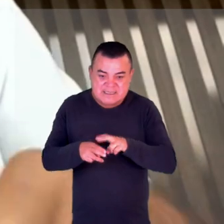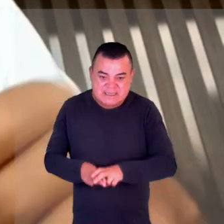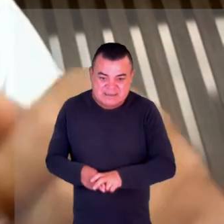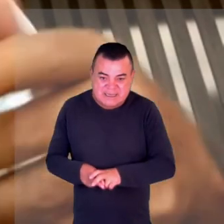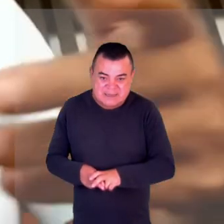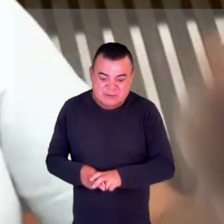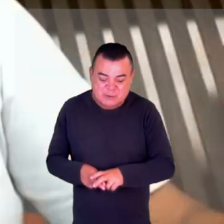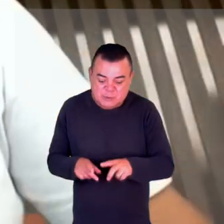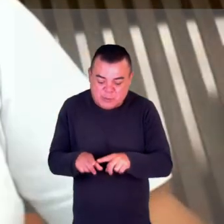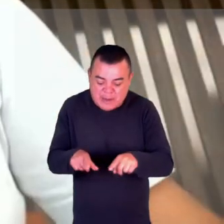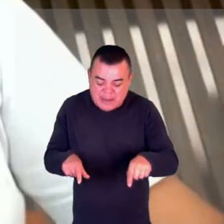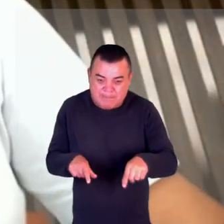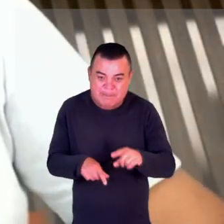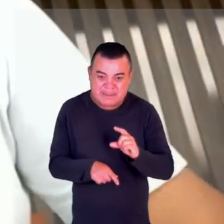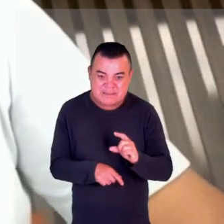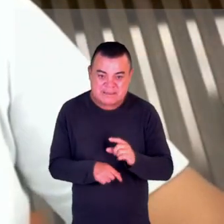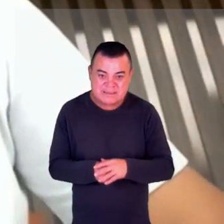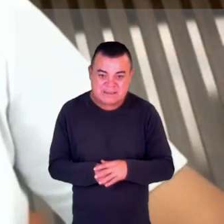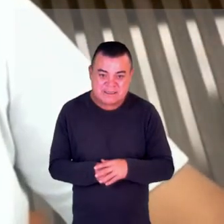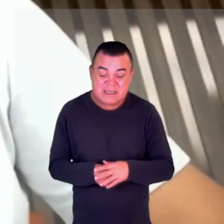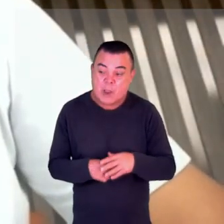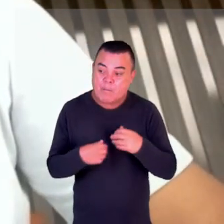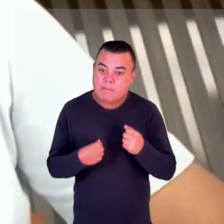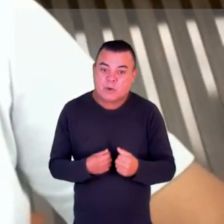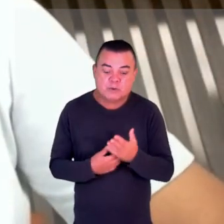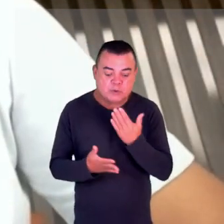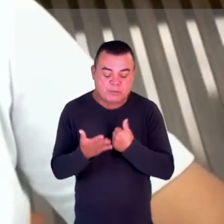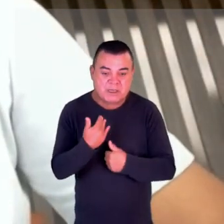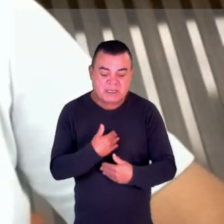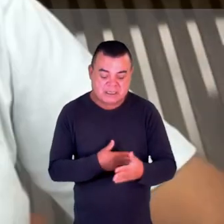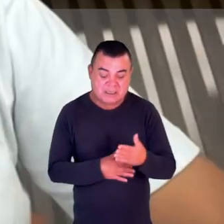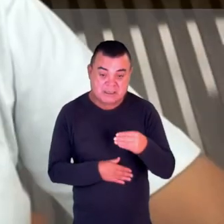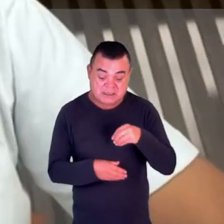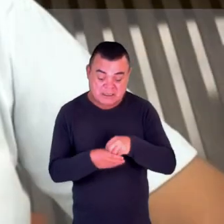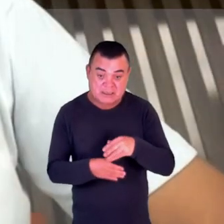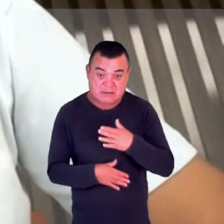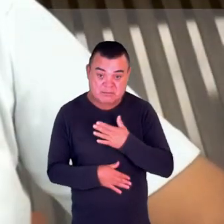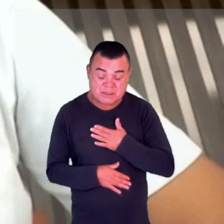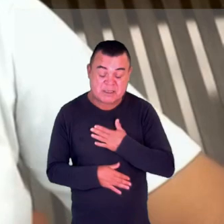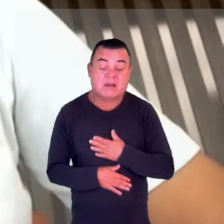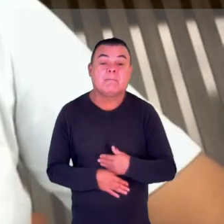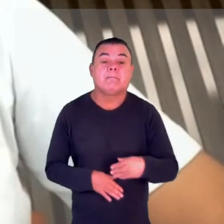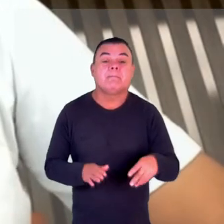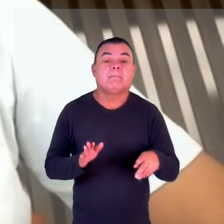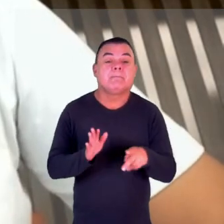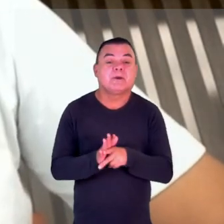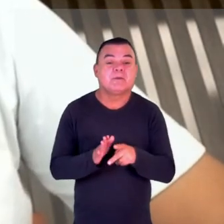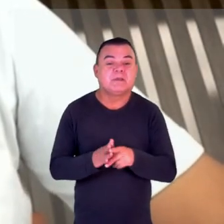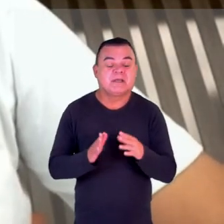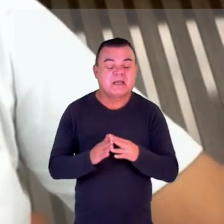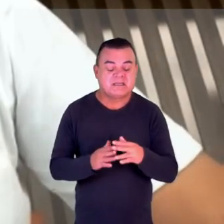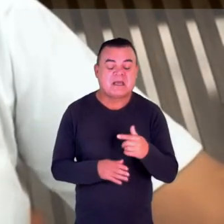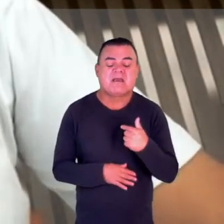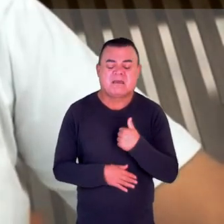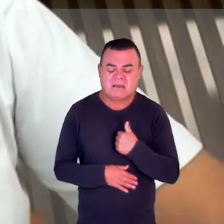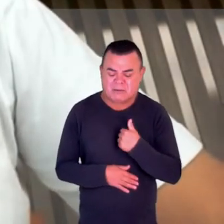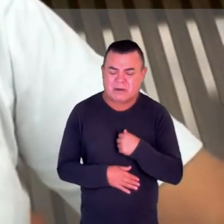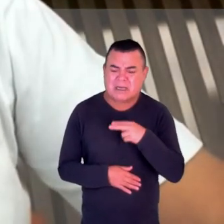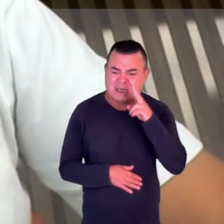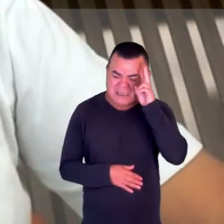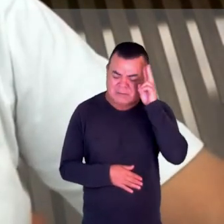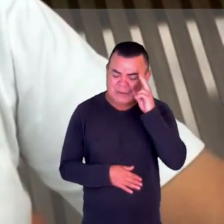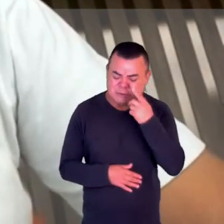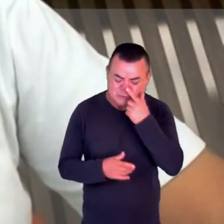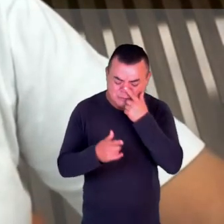a mesa e e poder me alimentar dentro dentro da minha casa com com com a maior tranquilidade possível eu chorei nesse dia eu chorei quando eu